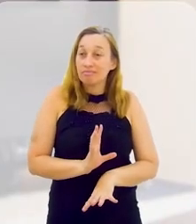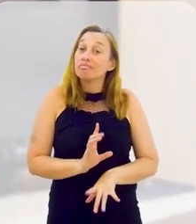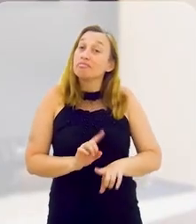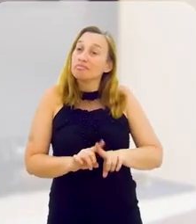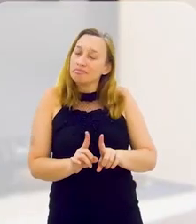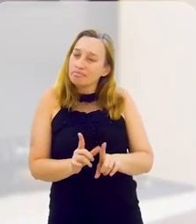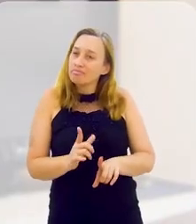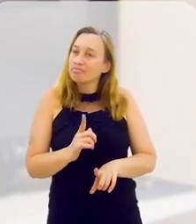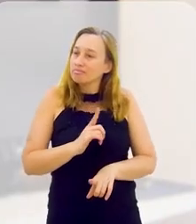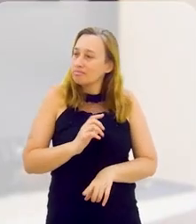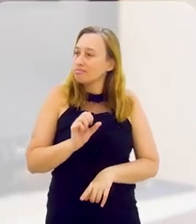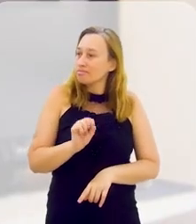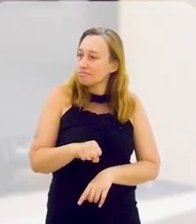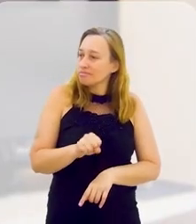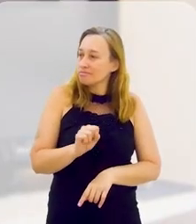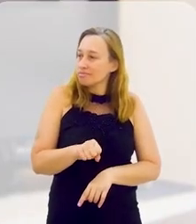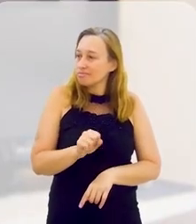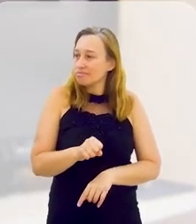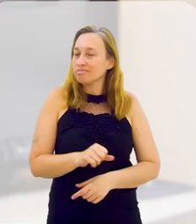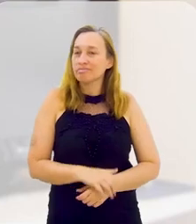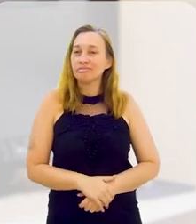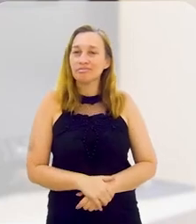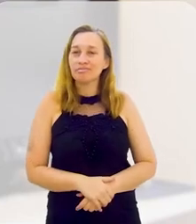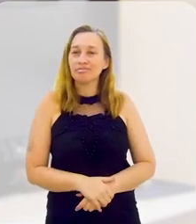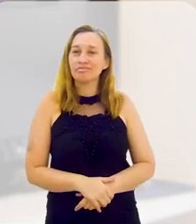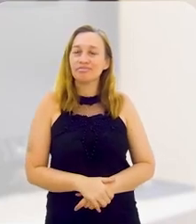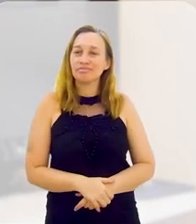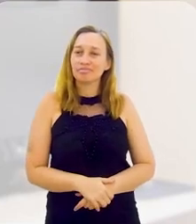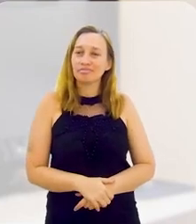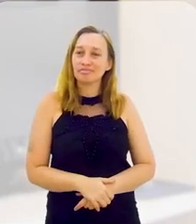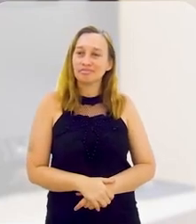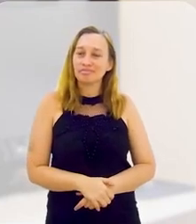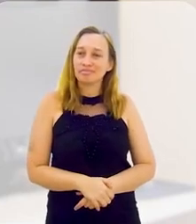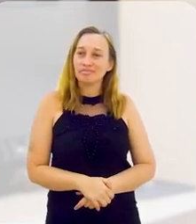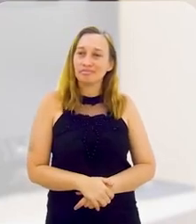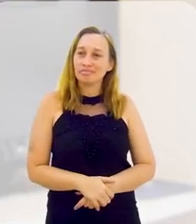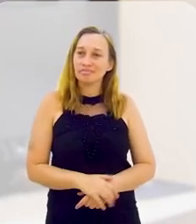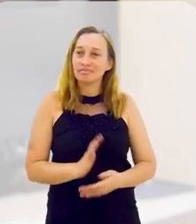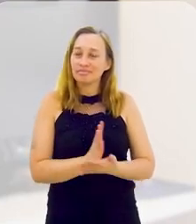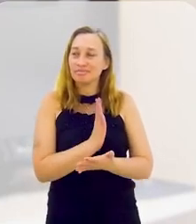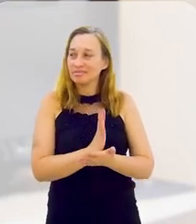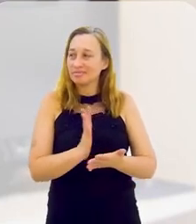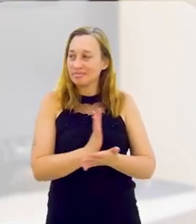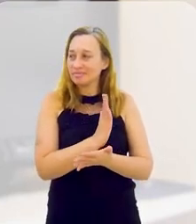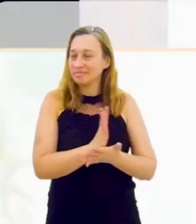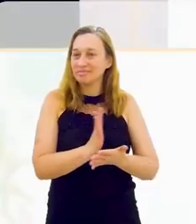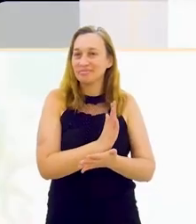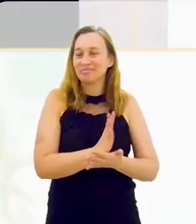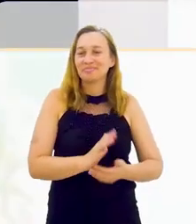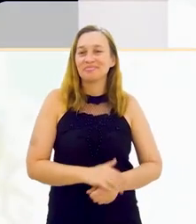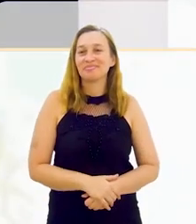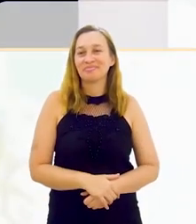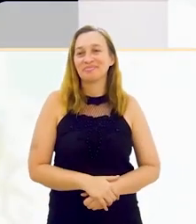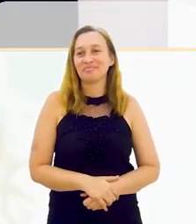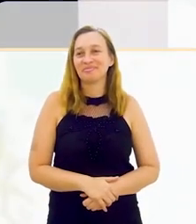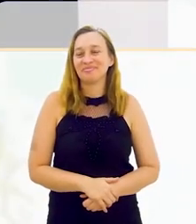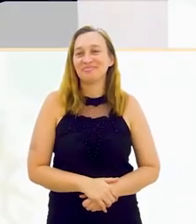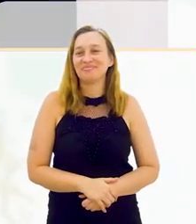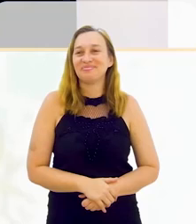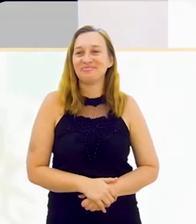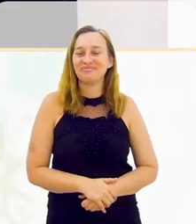adoro. Mas eu tenho isso, assim, eu sei lá, eu acho que a coisa é meio de maluco. Às vezes eu falo, gente, isso é coisa